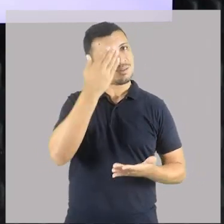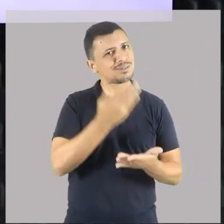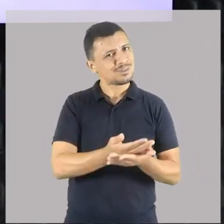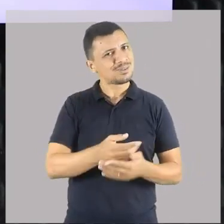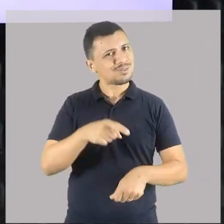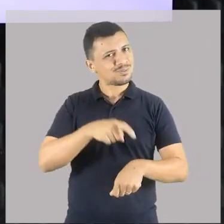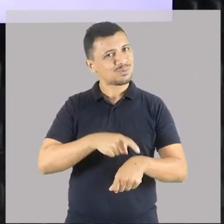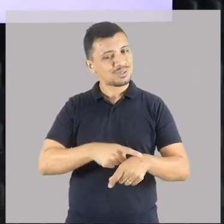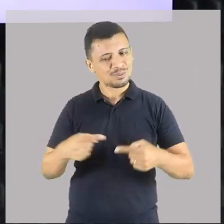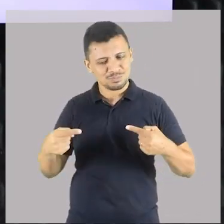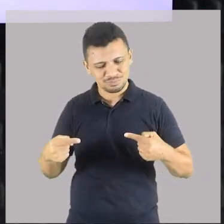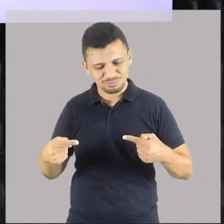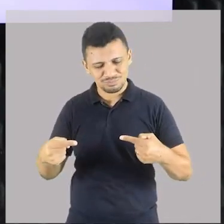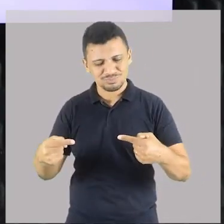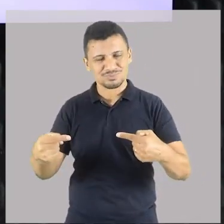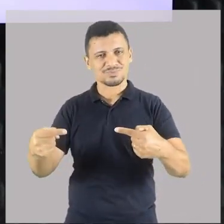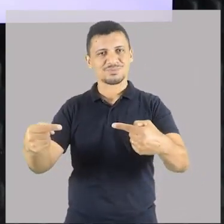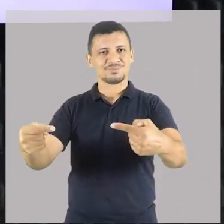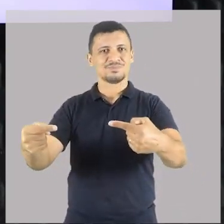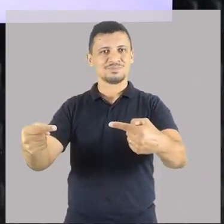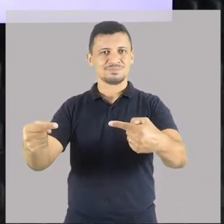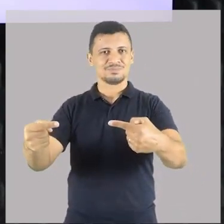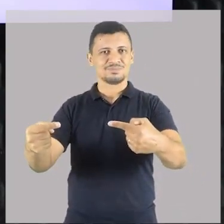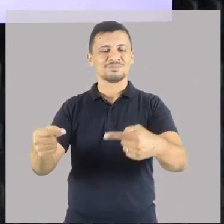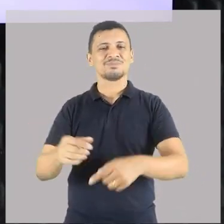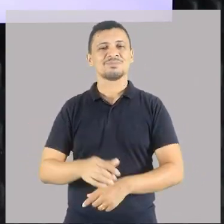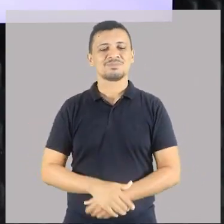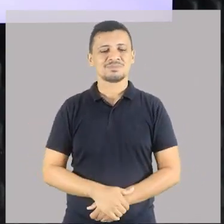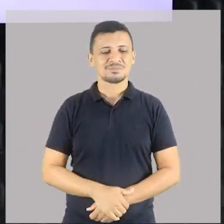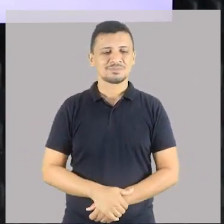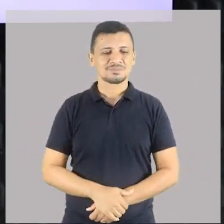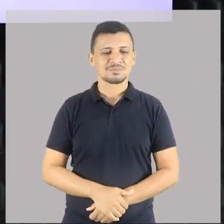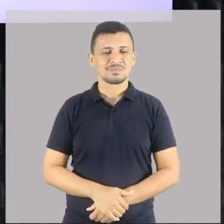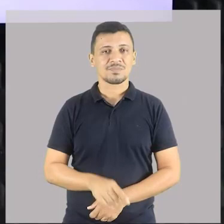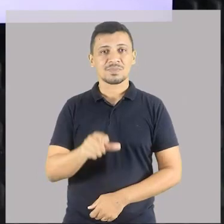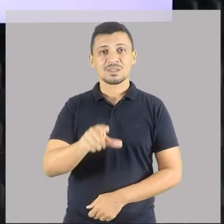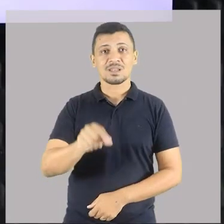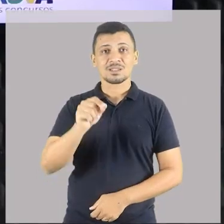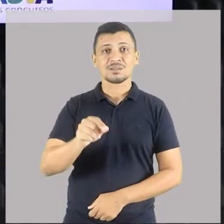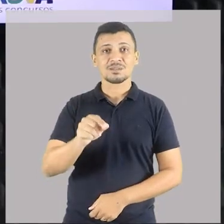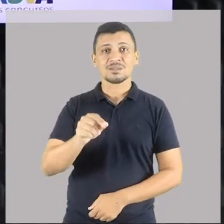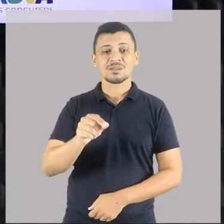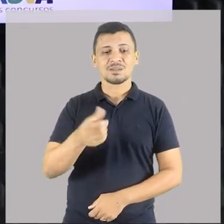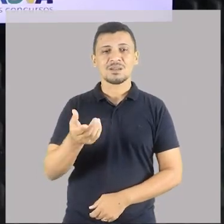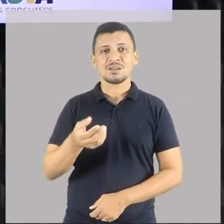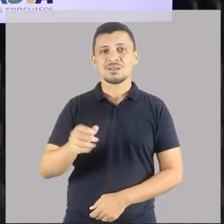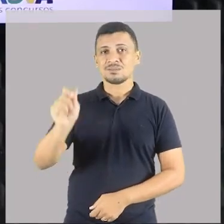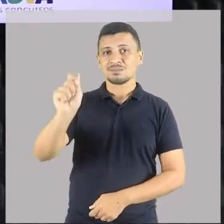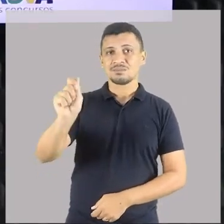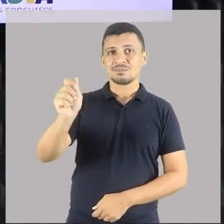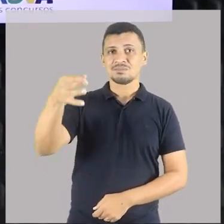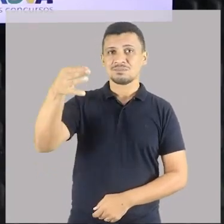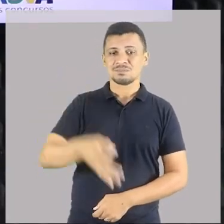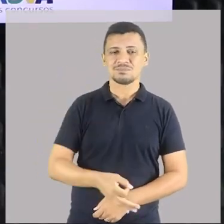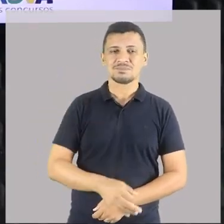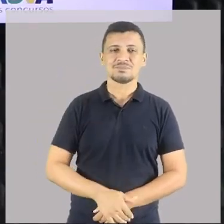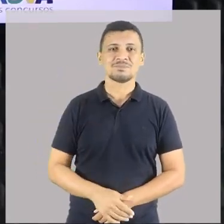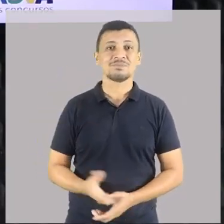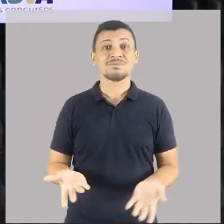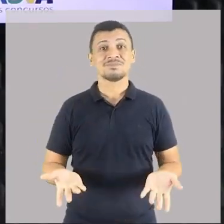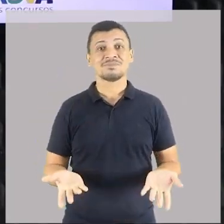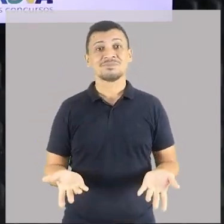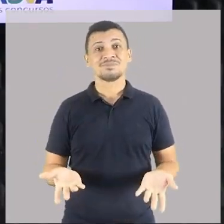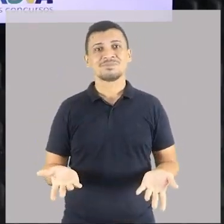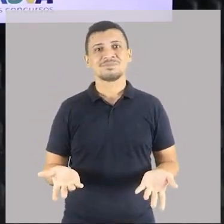nós temos aí, ao mesmo tempo, essas duas relações estabelecidas. Opção correta, letra A. Nós vamos ficar por